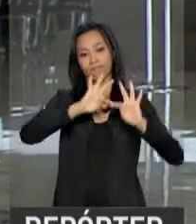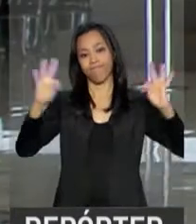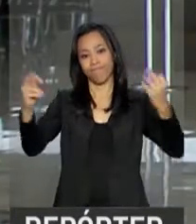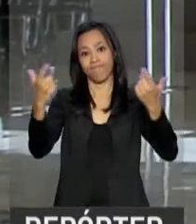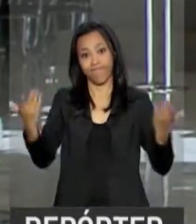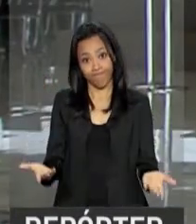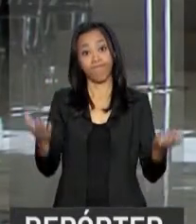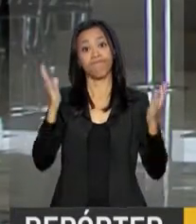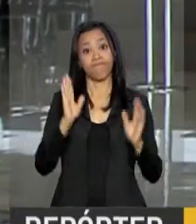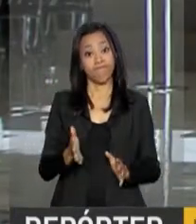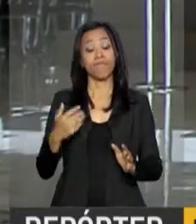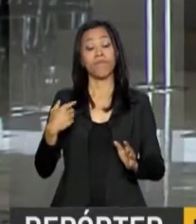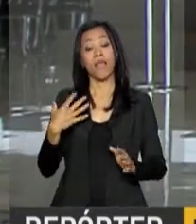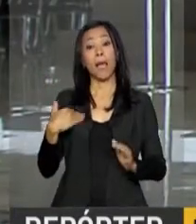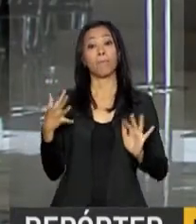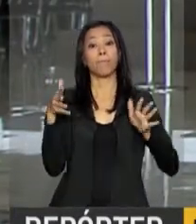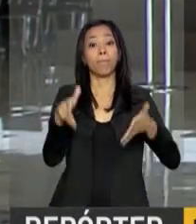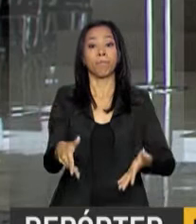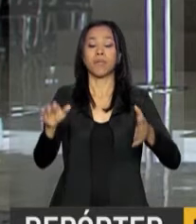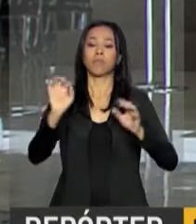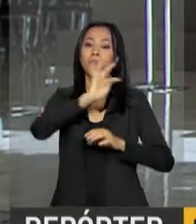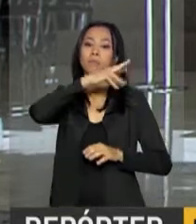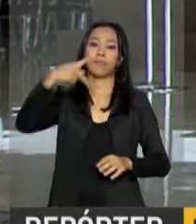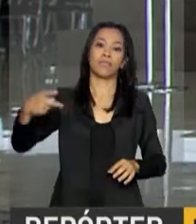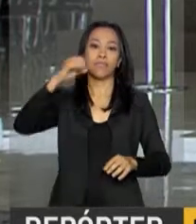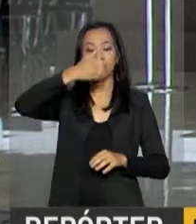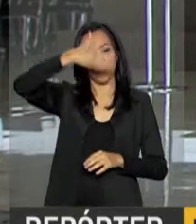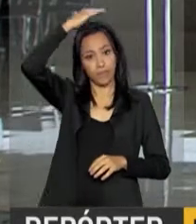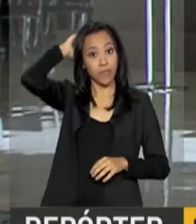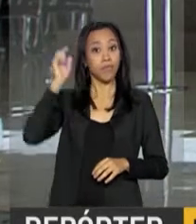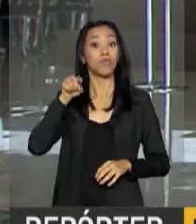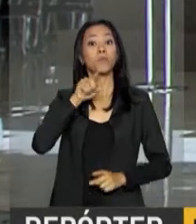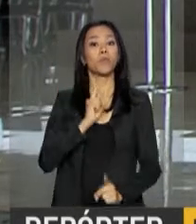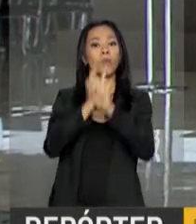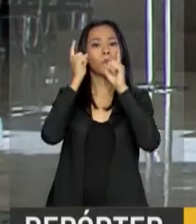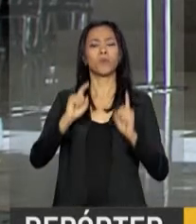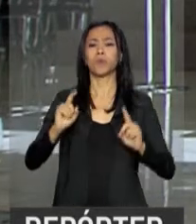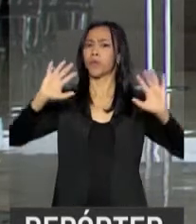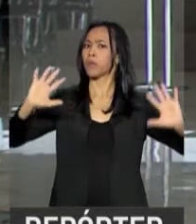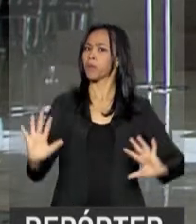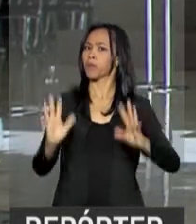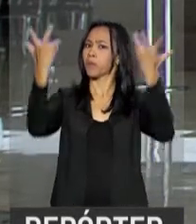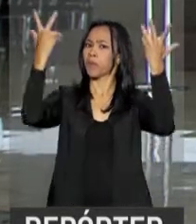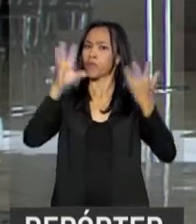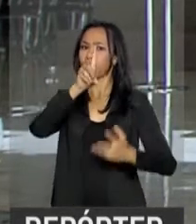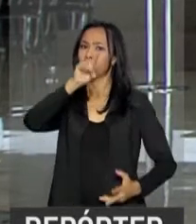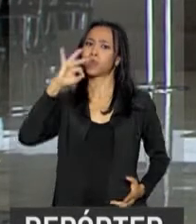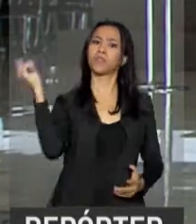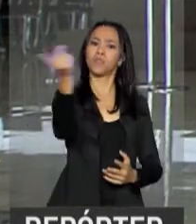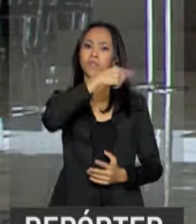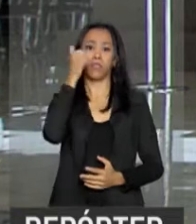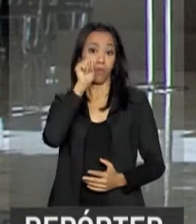esta está prevista a participação do presidente michel temer em um evento em comemoração ao dia internacional da mulher esse